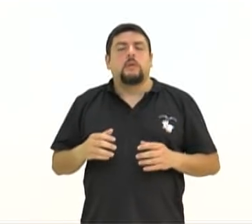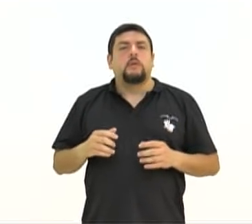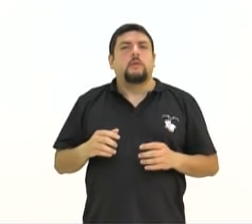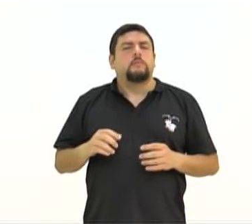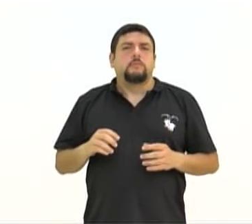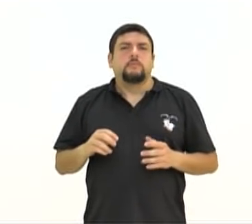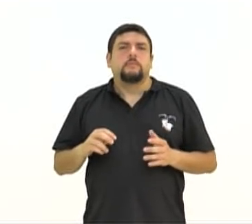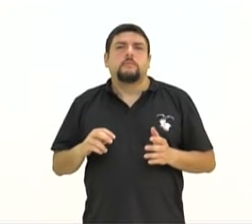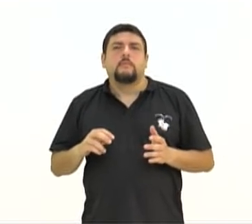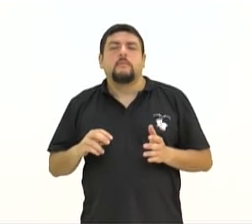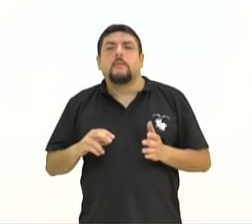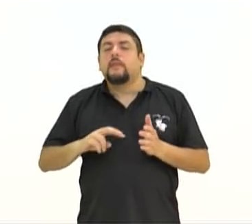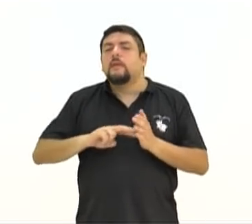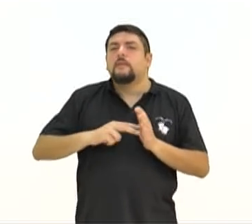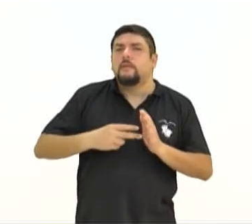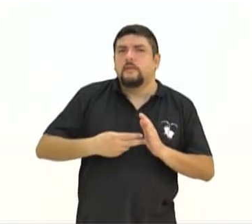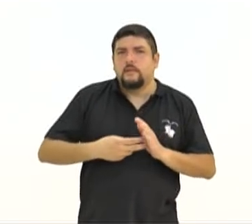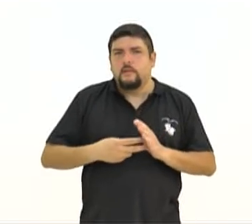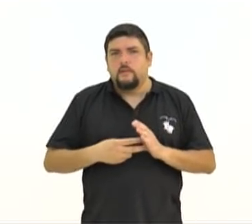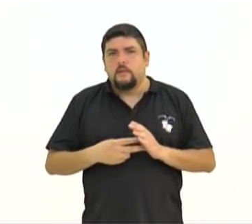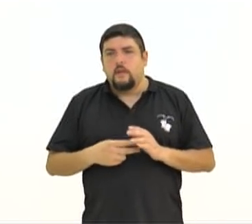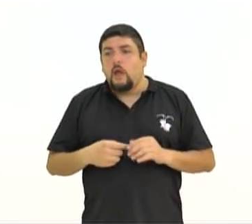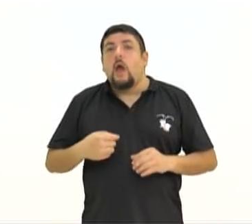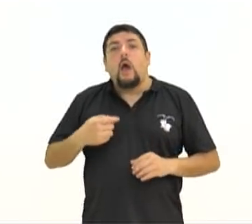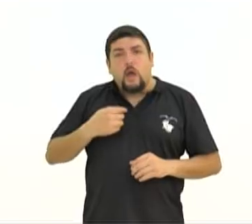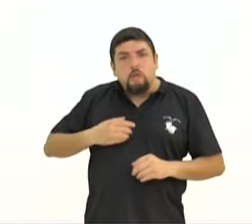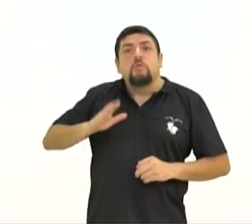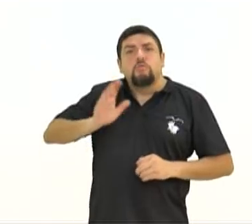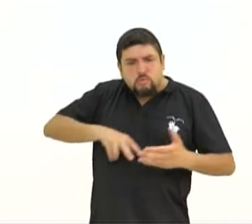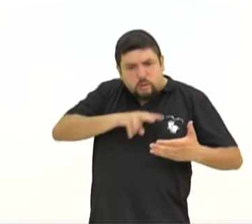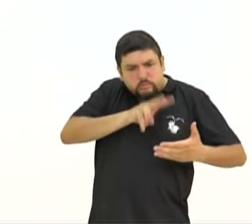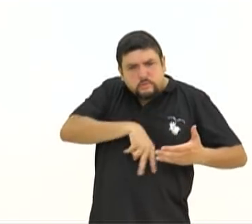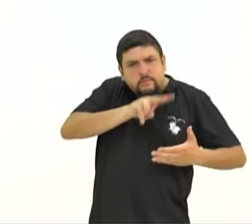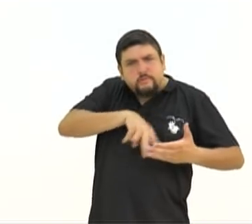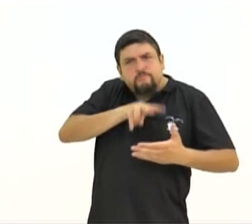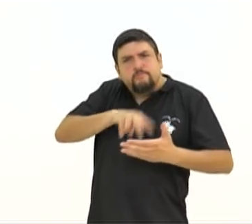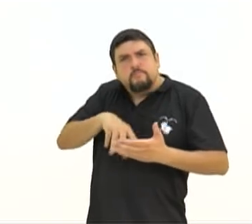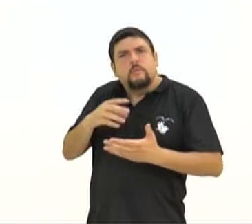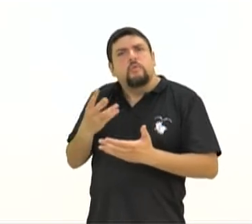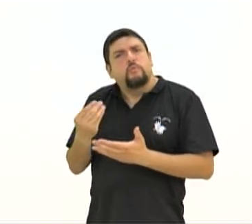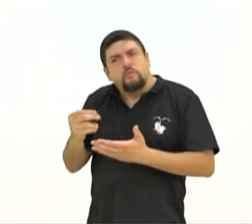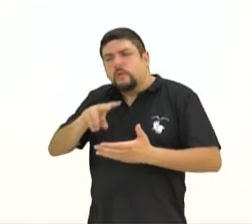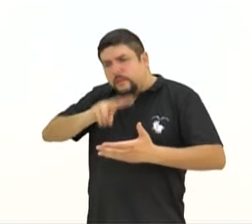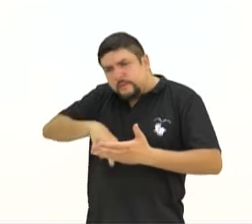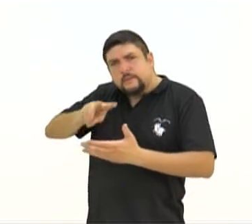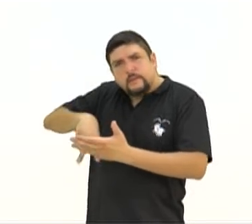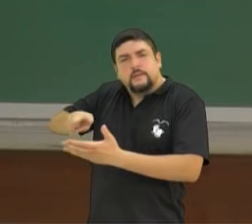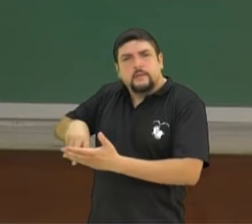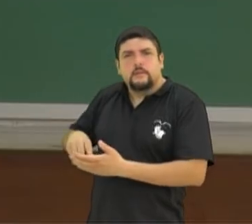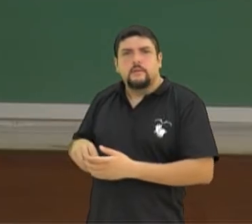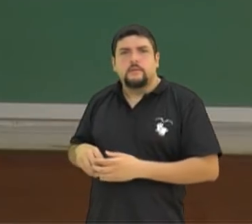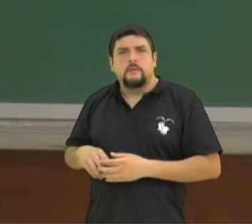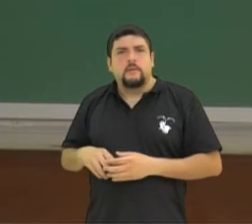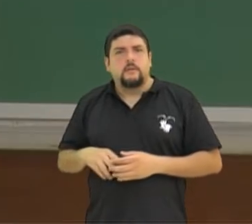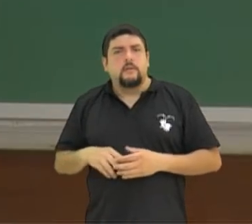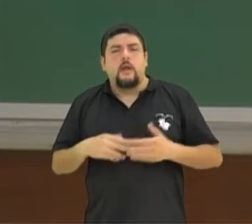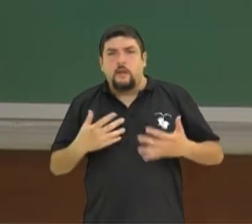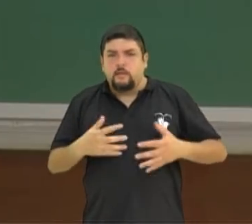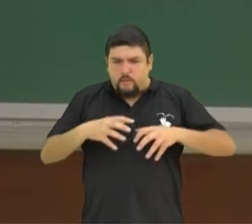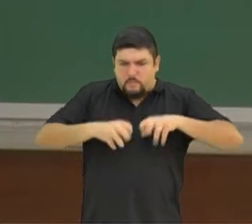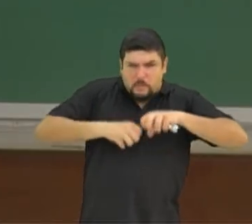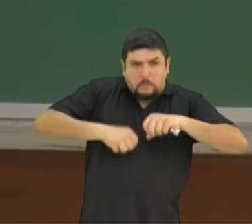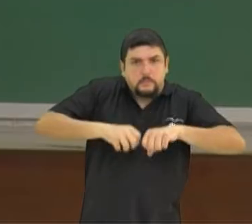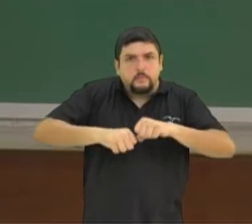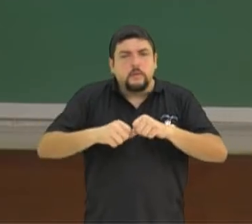situação semelhante à frase eu já li Machado de Assis, certo? Então, quem conseguiu perceber que existe